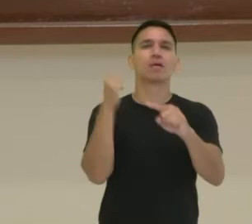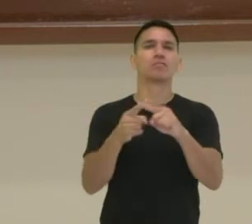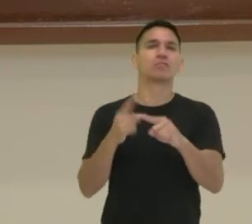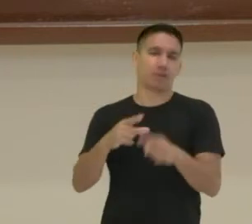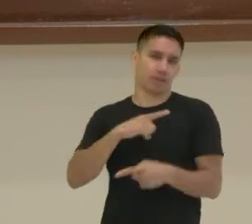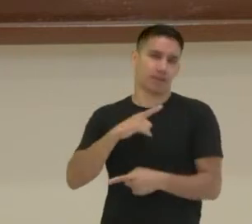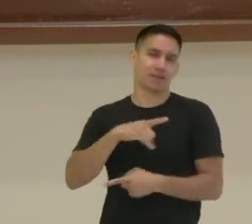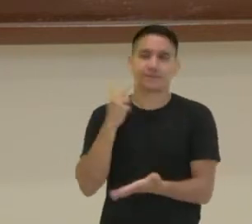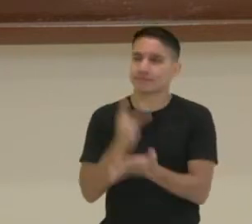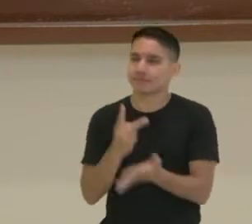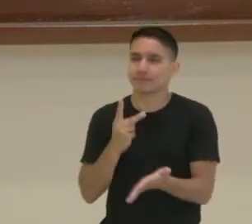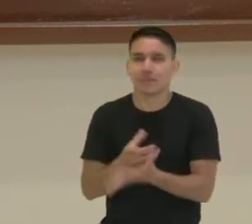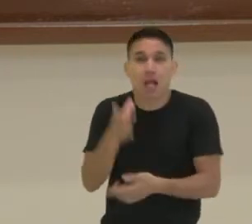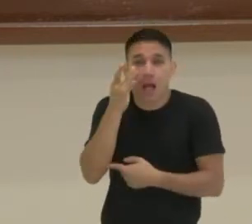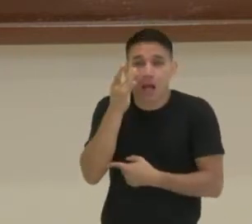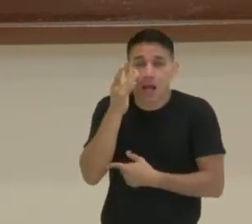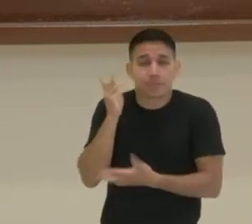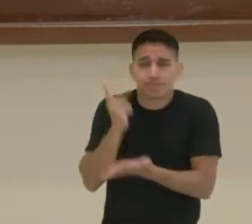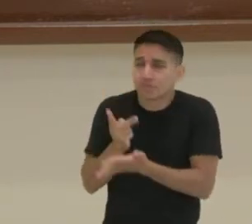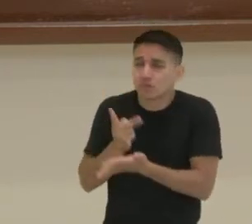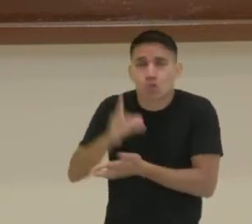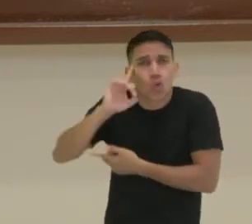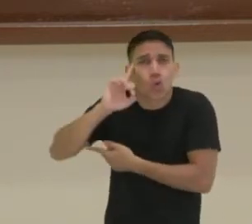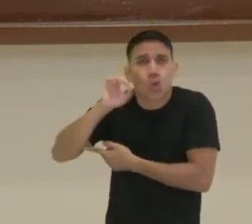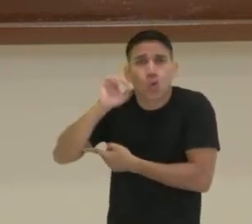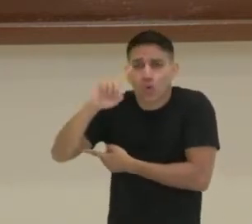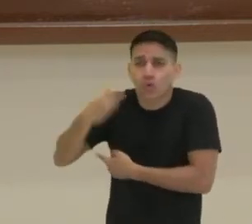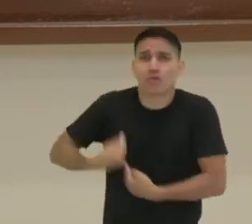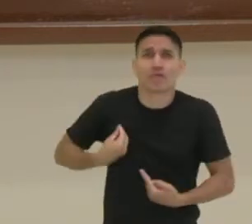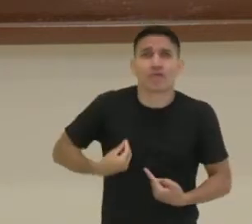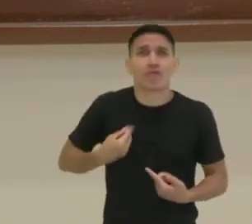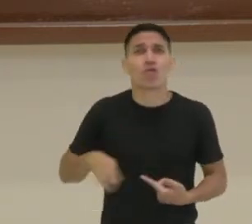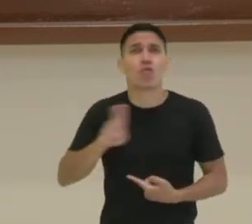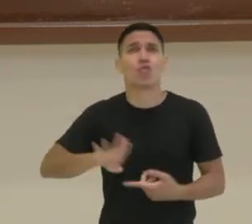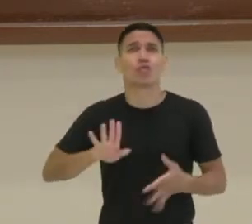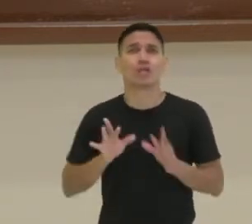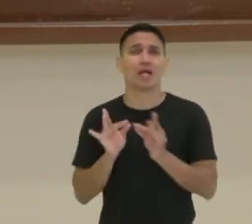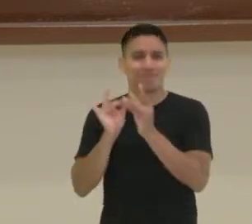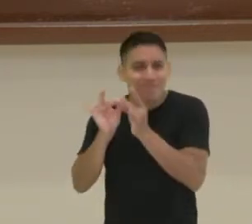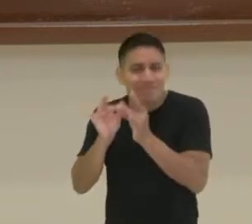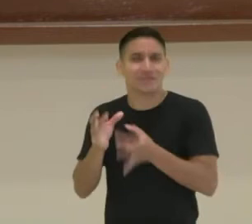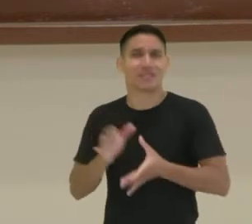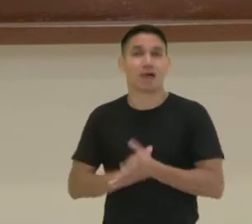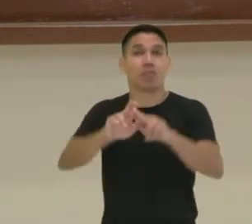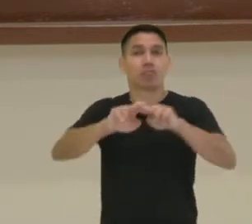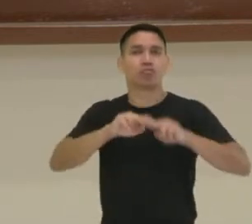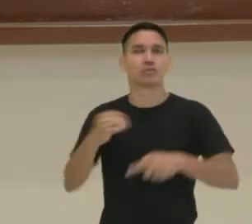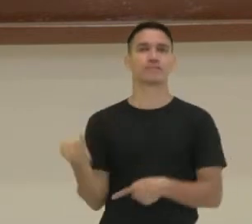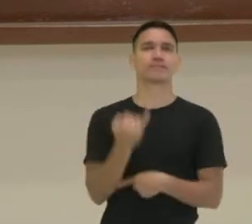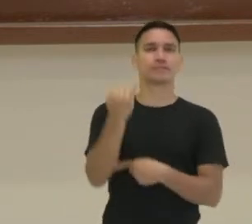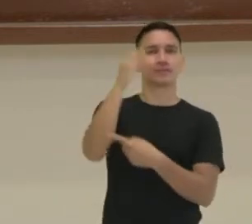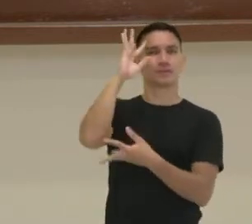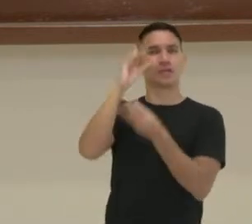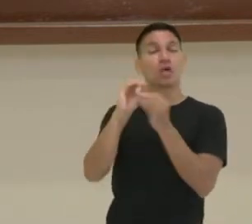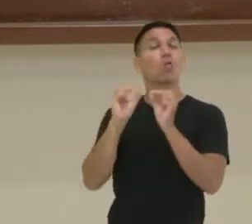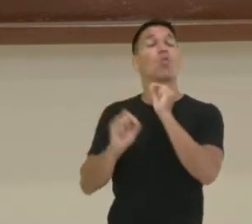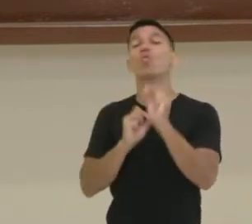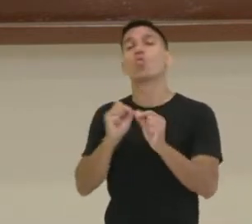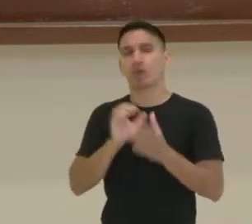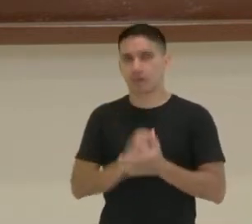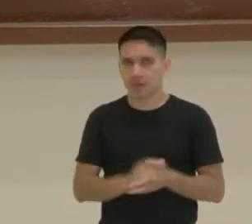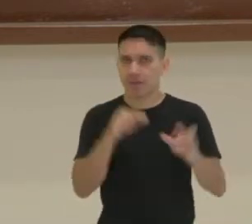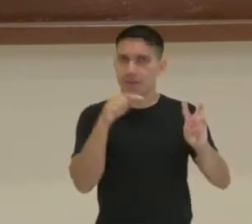muito presente na nossa vida, no nosso cotidiano. Então é importante que a gente pense que o